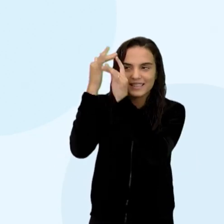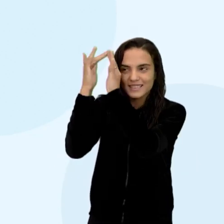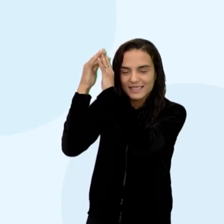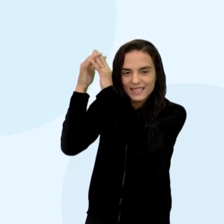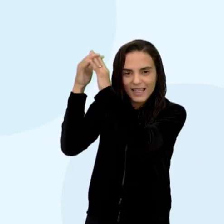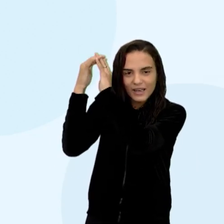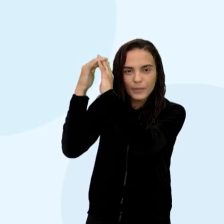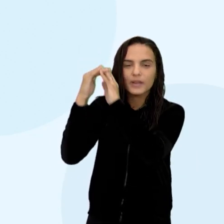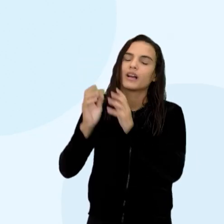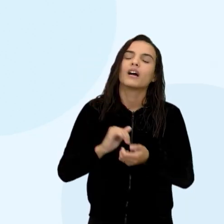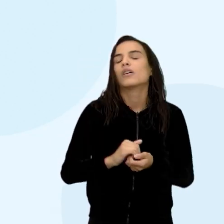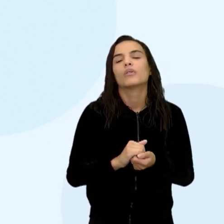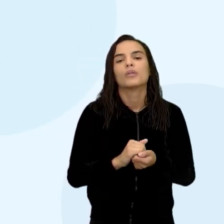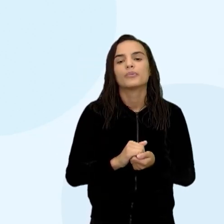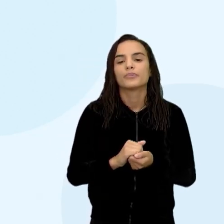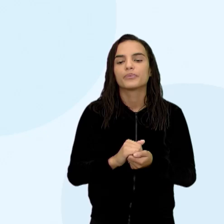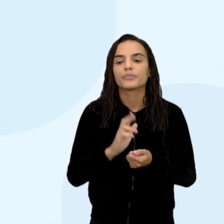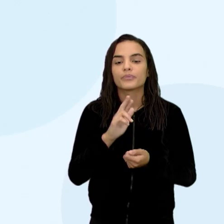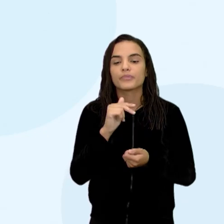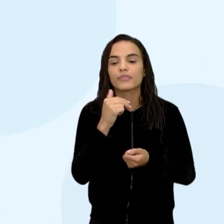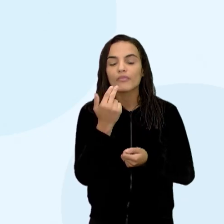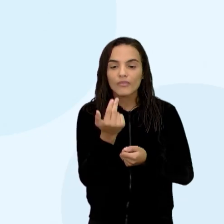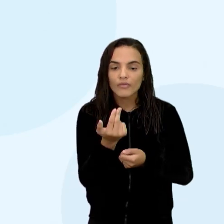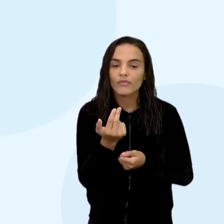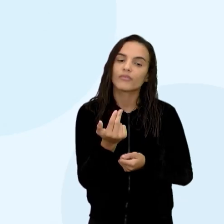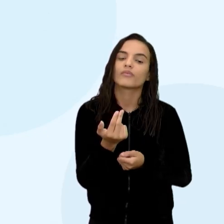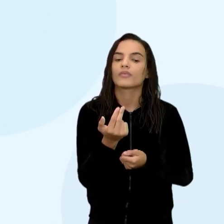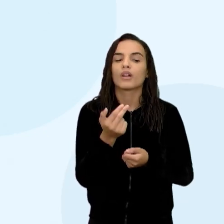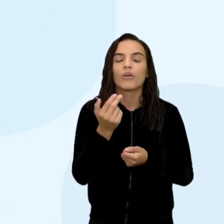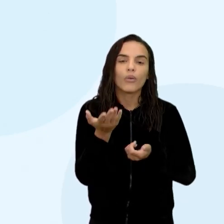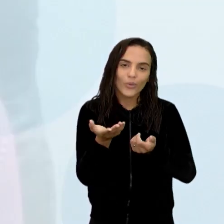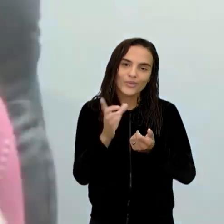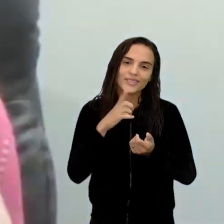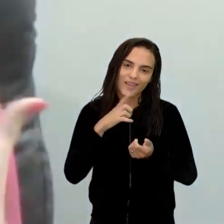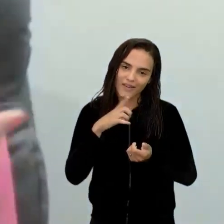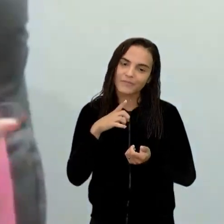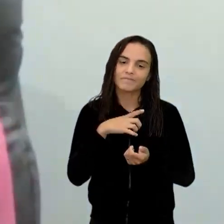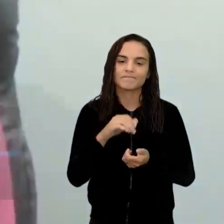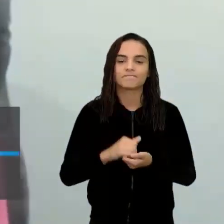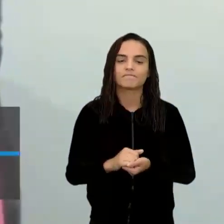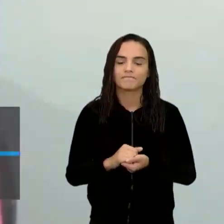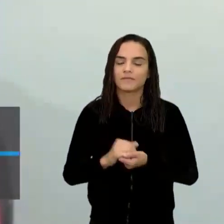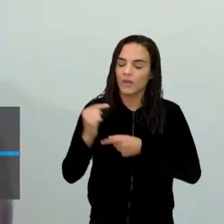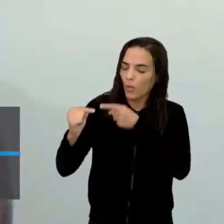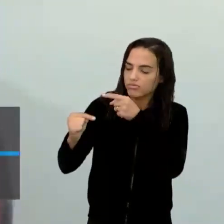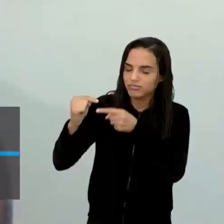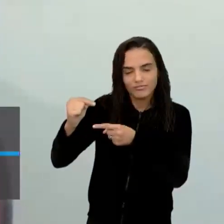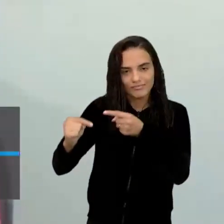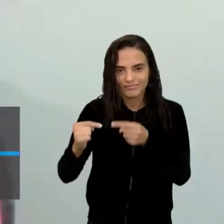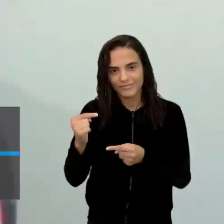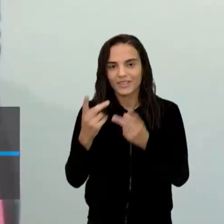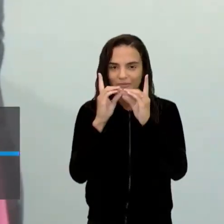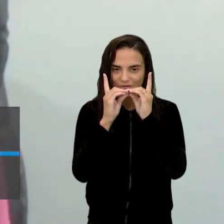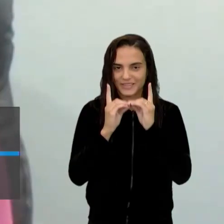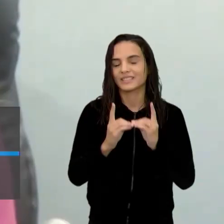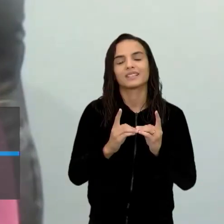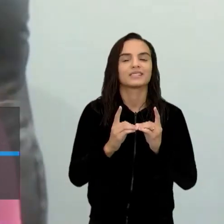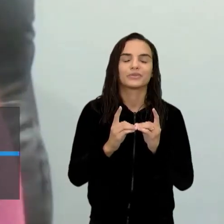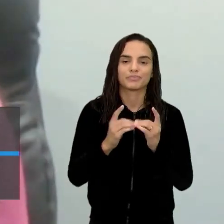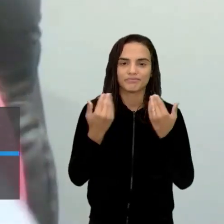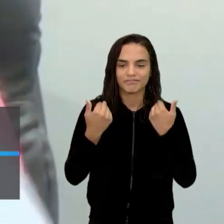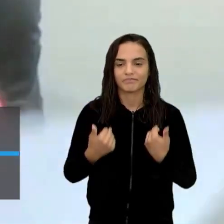com deformidade, congênito ou adquirido. Essa é a definição de deficiência física, tá